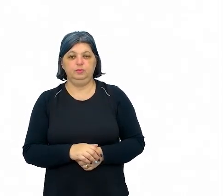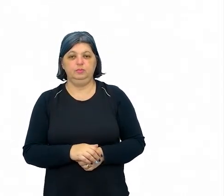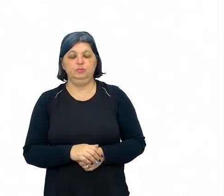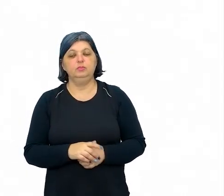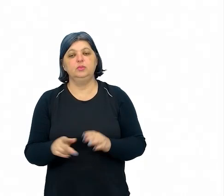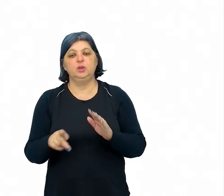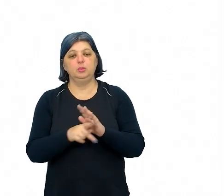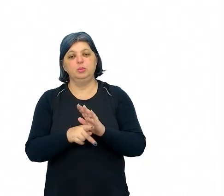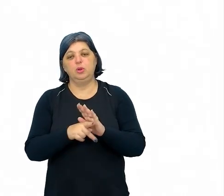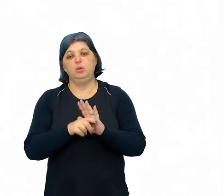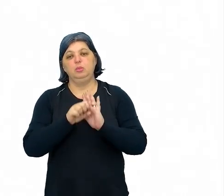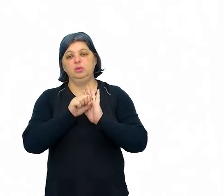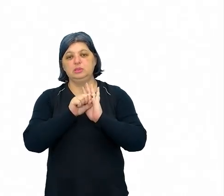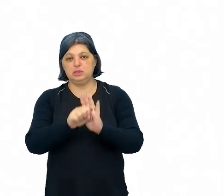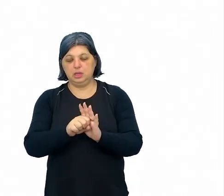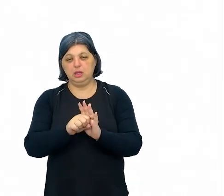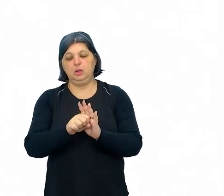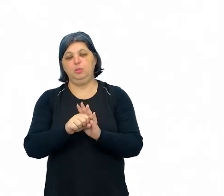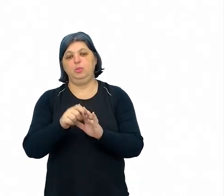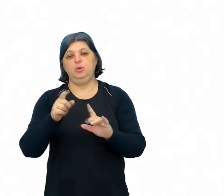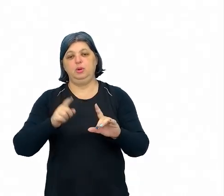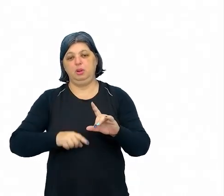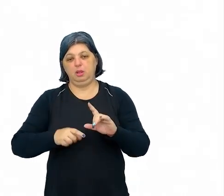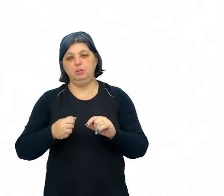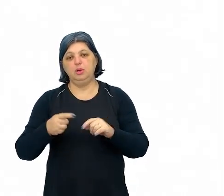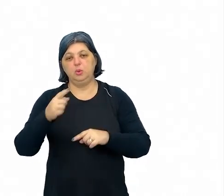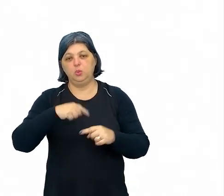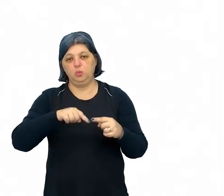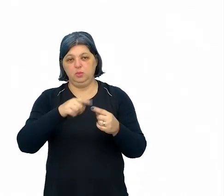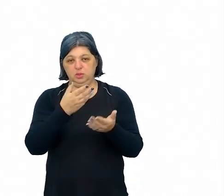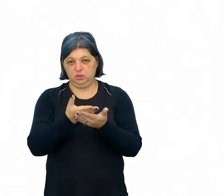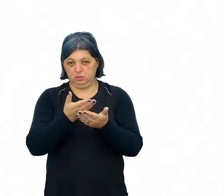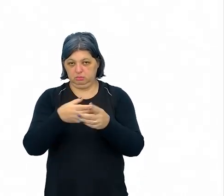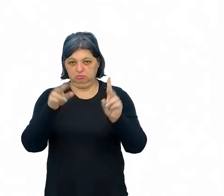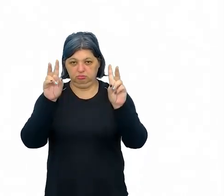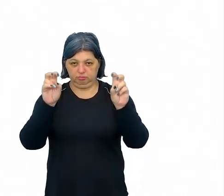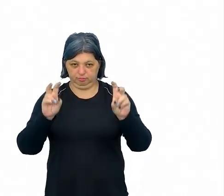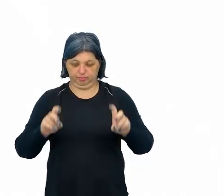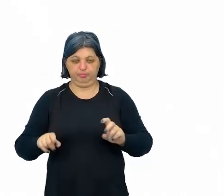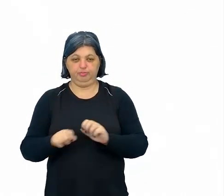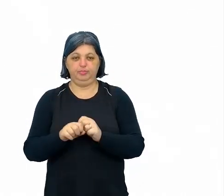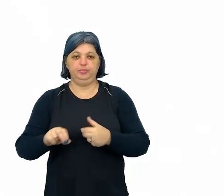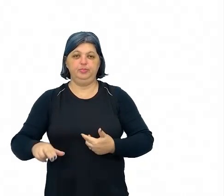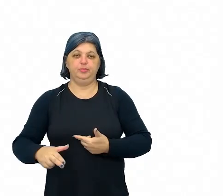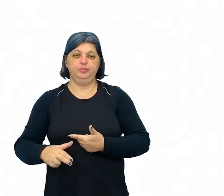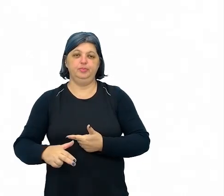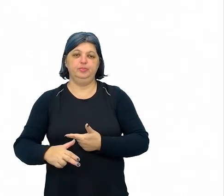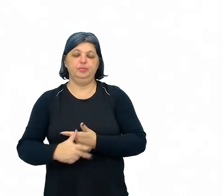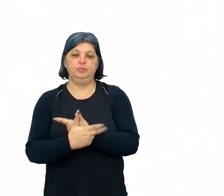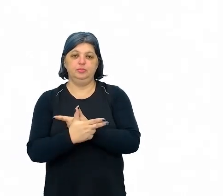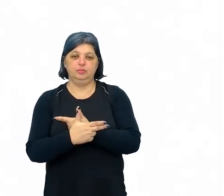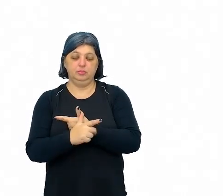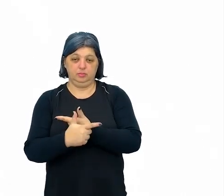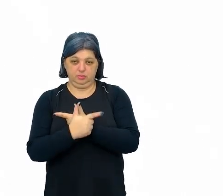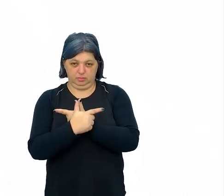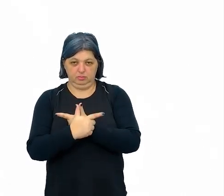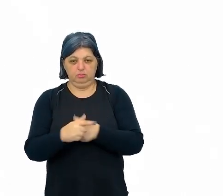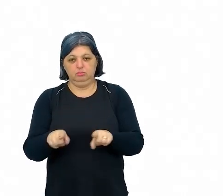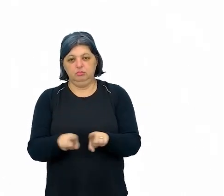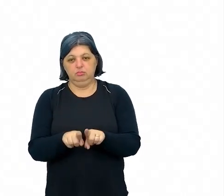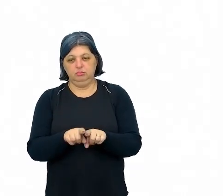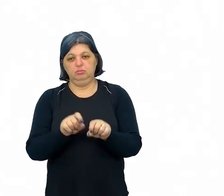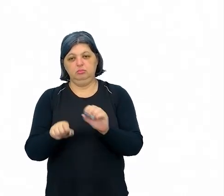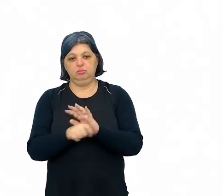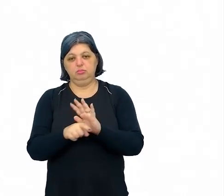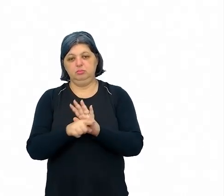álgebra aqui, o objeto matemático que eu estou trabalhando é sistemas de equação de primeiro grau, resolução algébrica e representação no